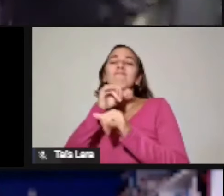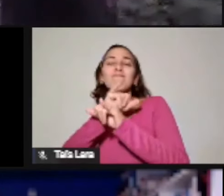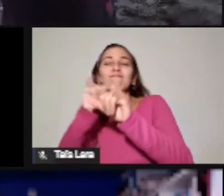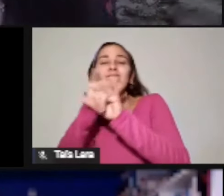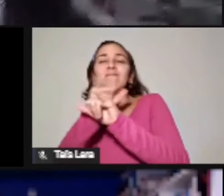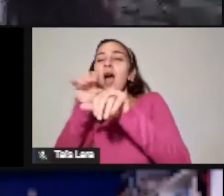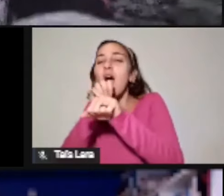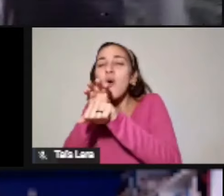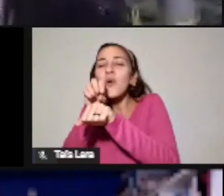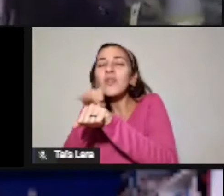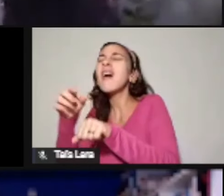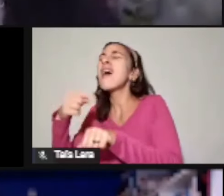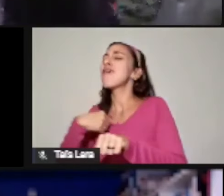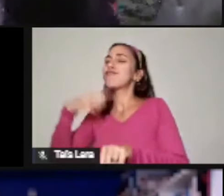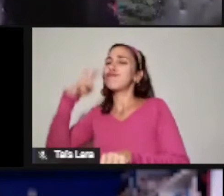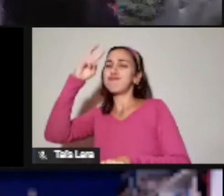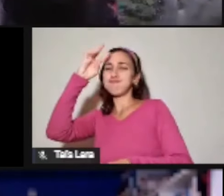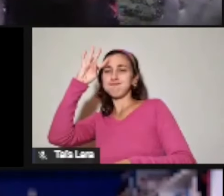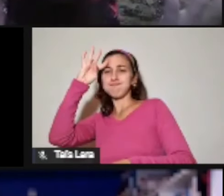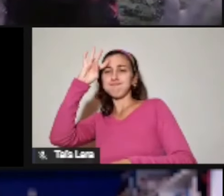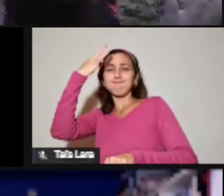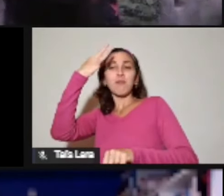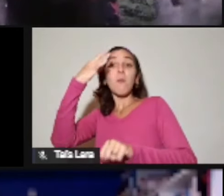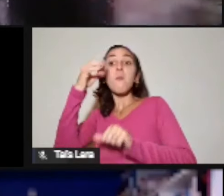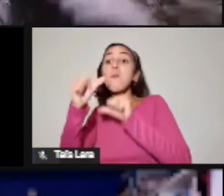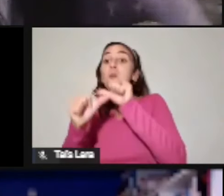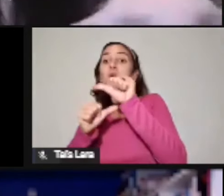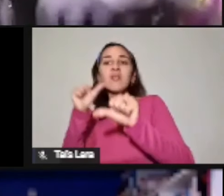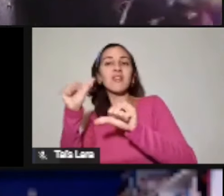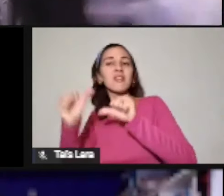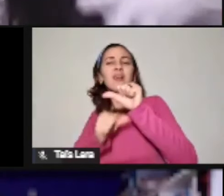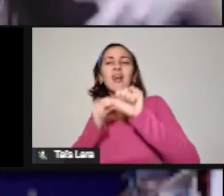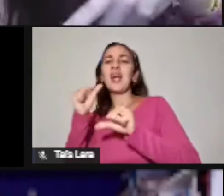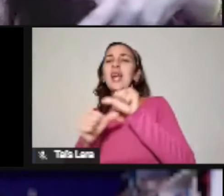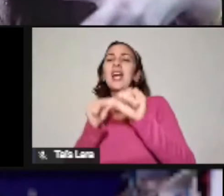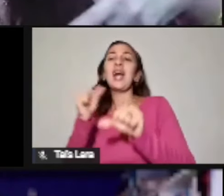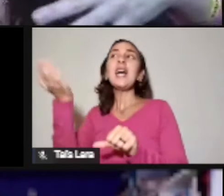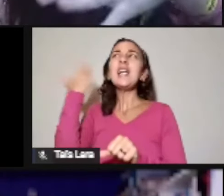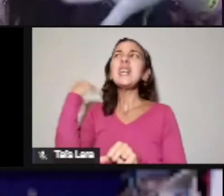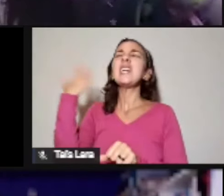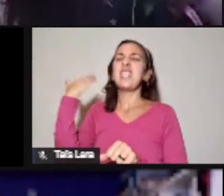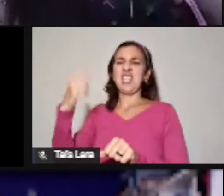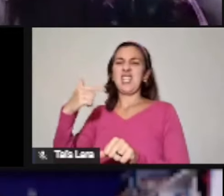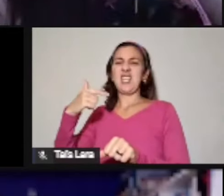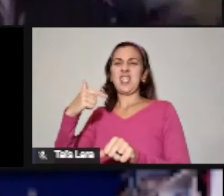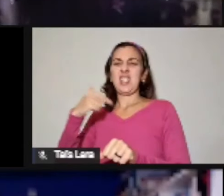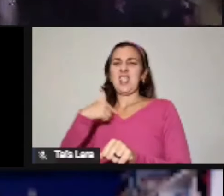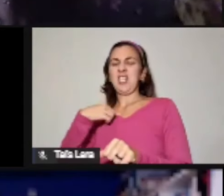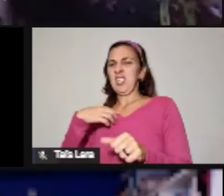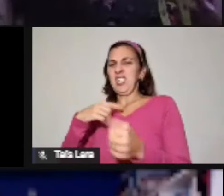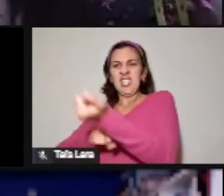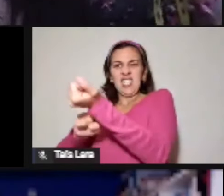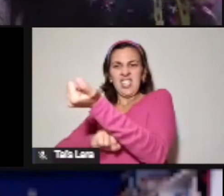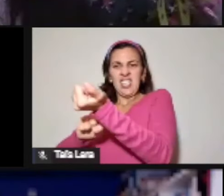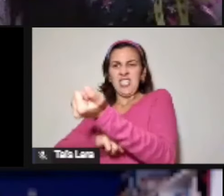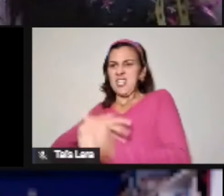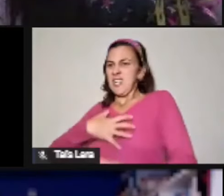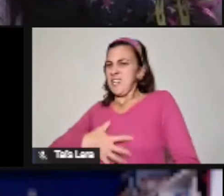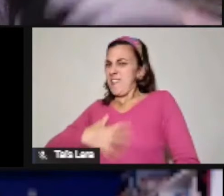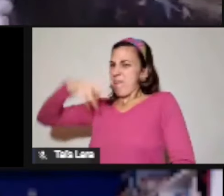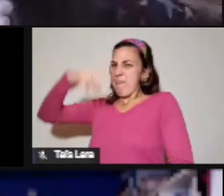se sentia uma boa mãe, não sentia mais toda aquela culpa que depois que ela descarregava, Fafá, aquela raiva que ela ficava na